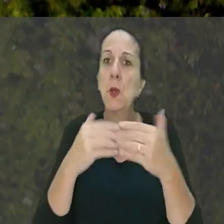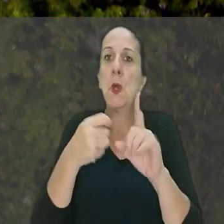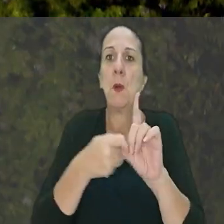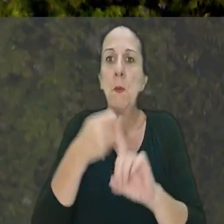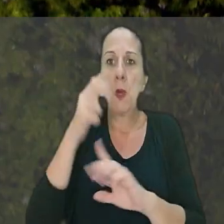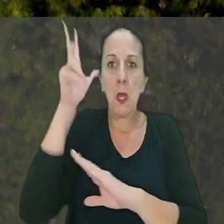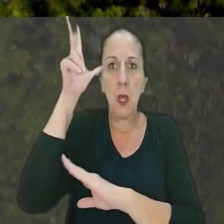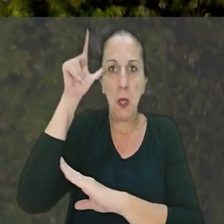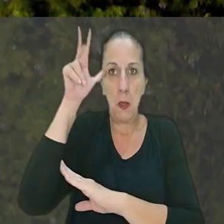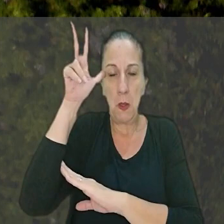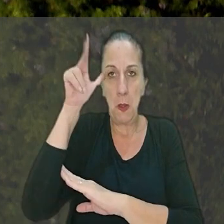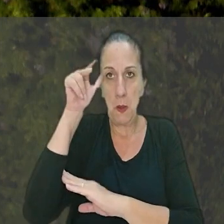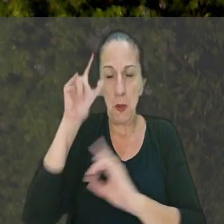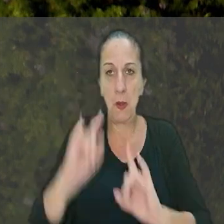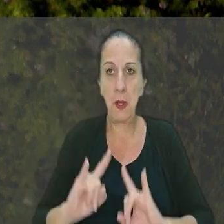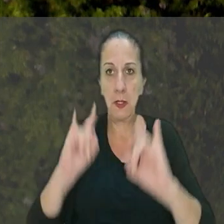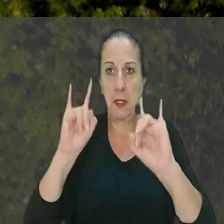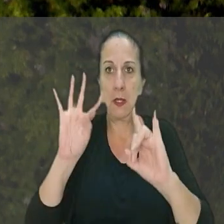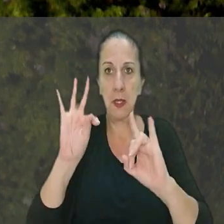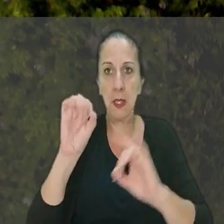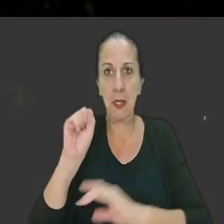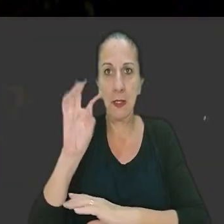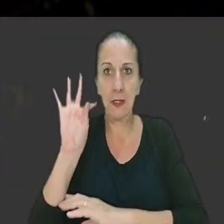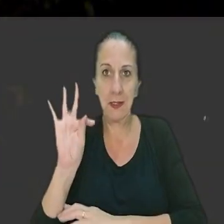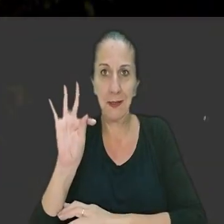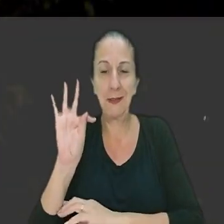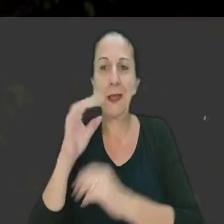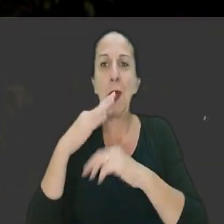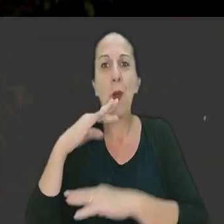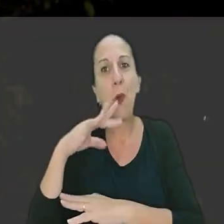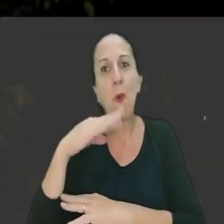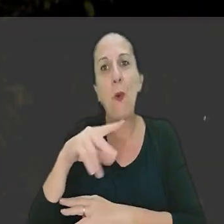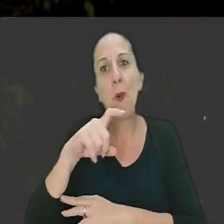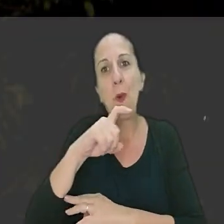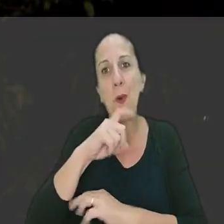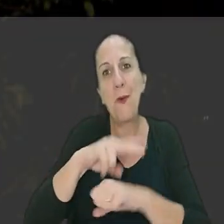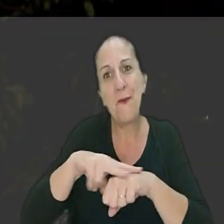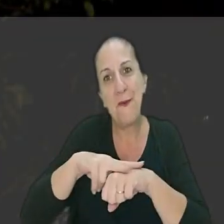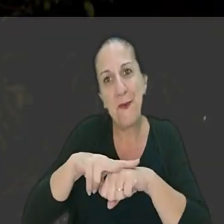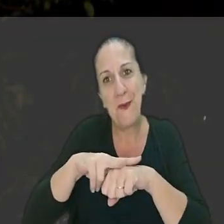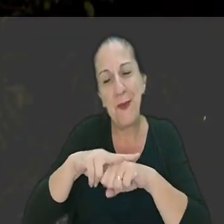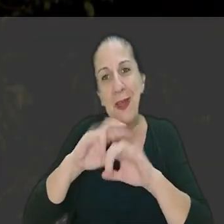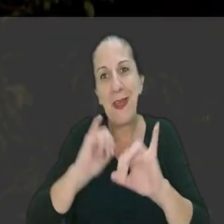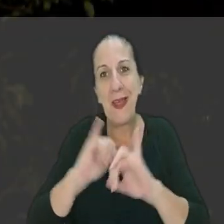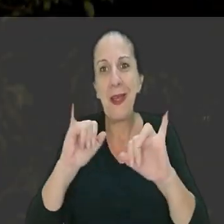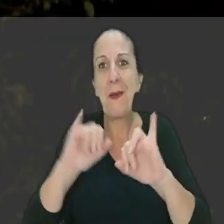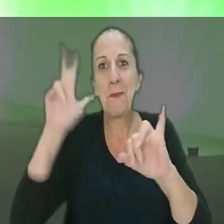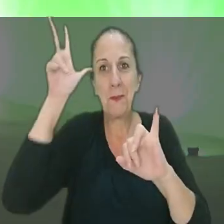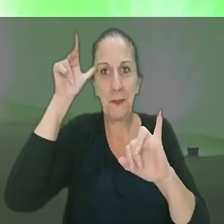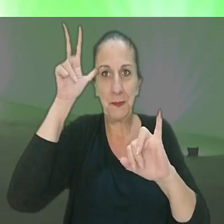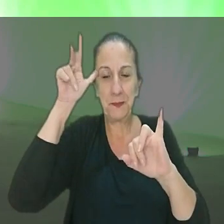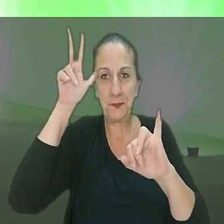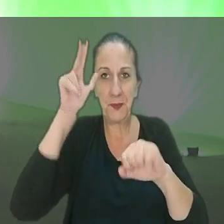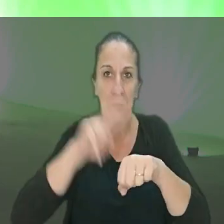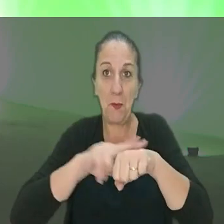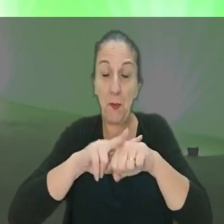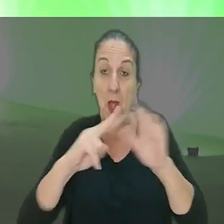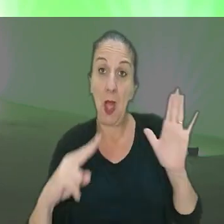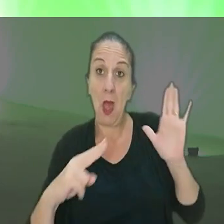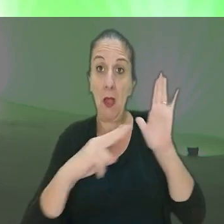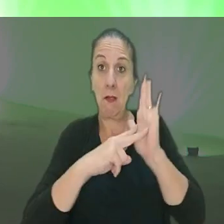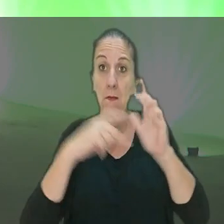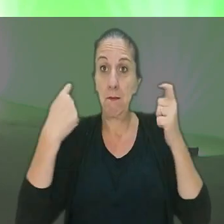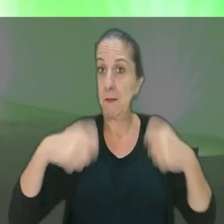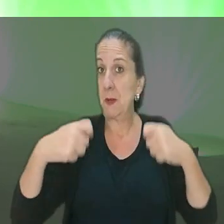Durante todo o mês de abril, a sede do TST ficará iluminada com a cor verde. Essa é uma das ações da campanha Abril Verde, que